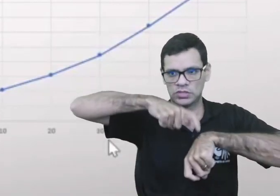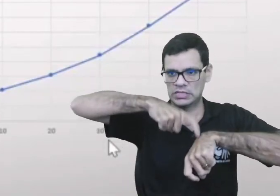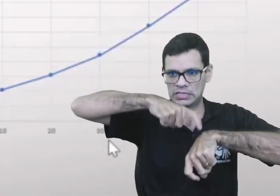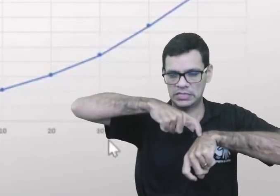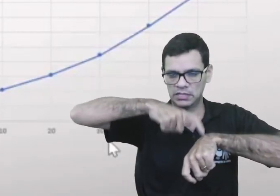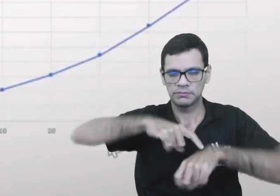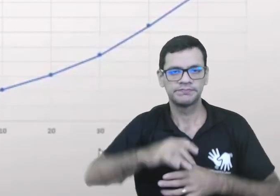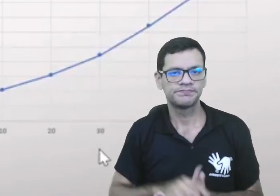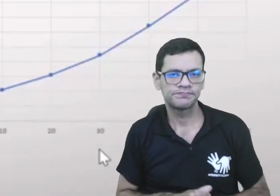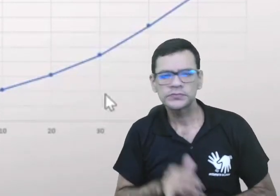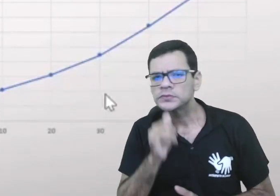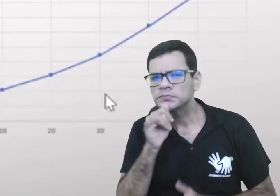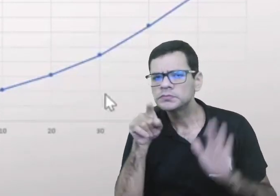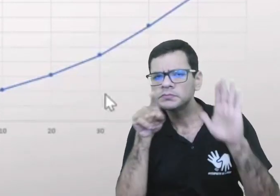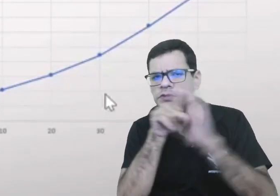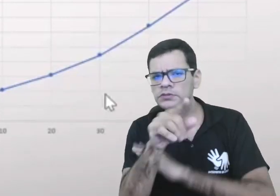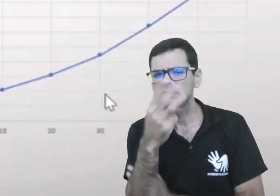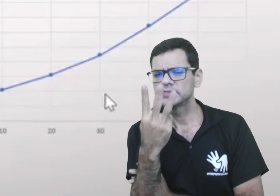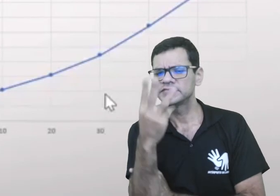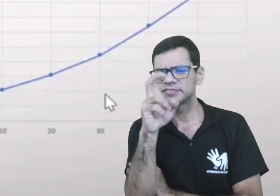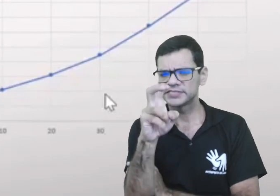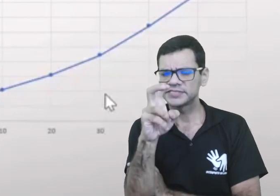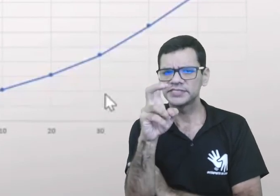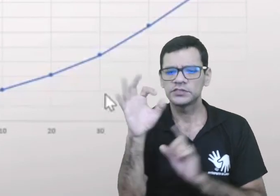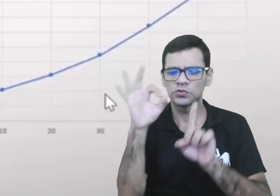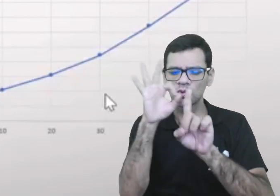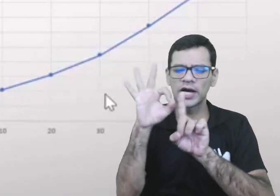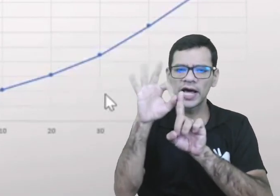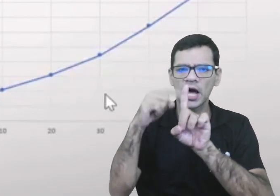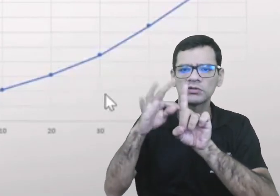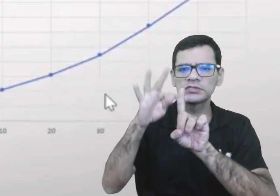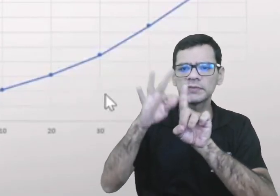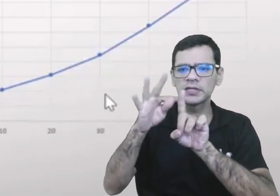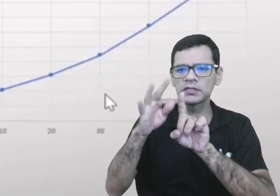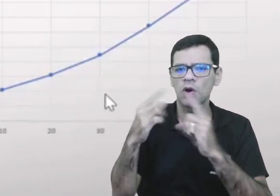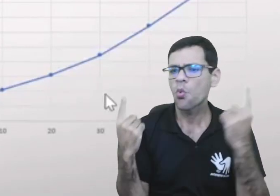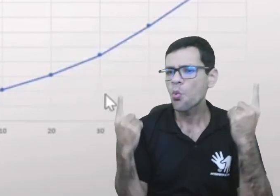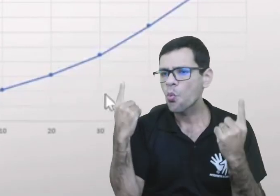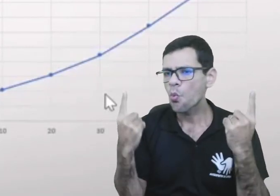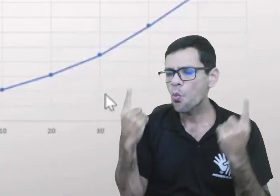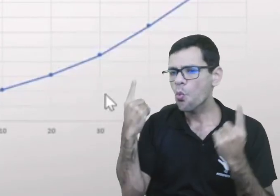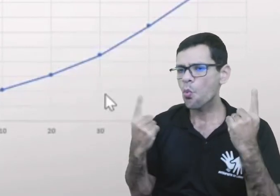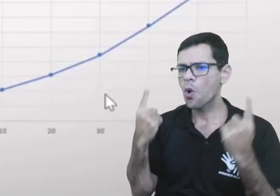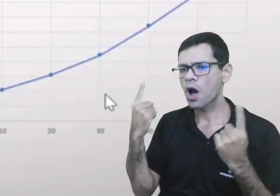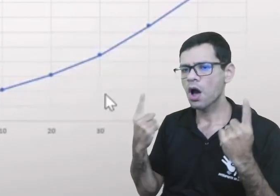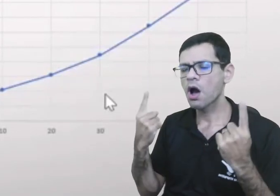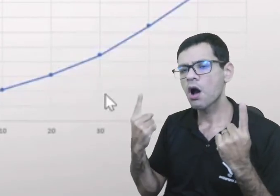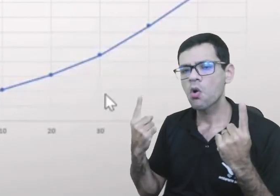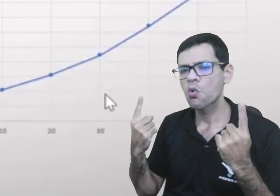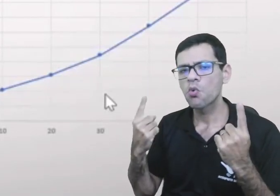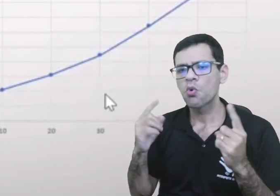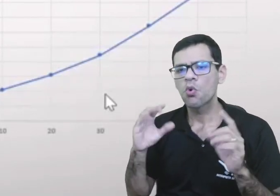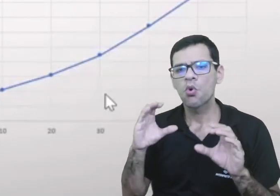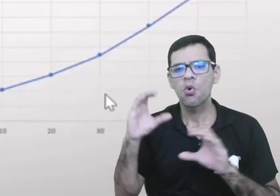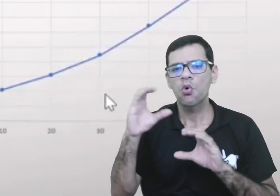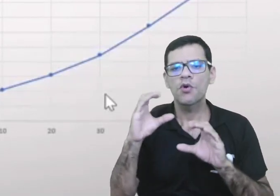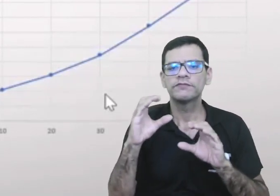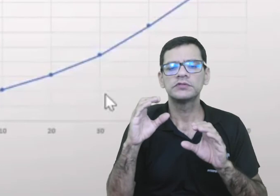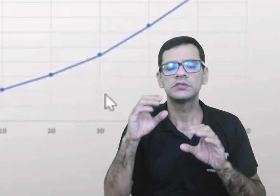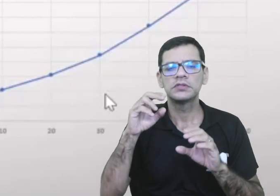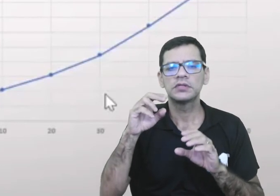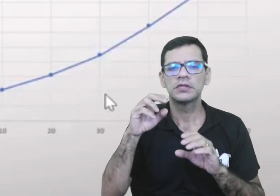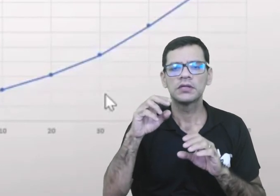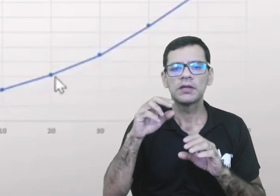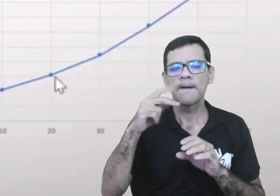a 35 graus Celsius, qual que vai ser o coeficiente de solubilidade do nitrato de